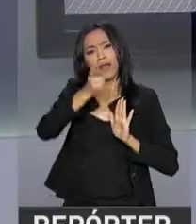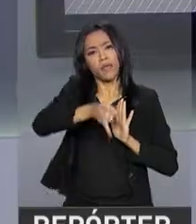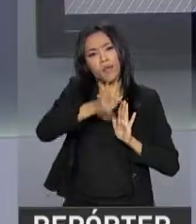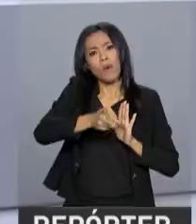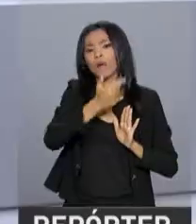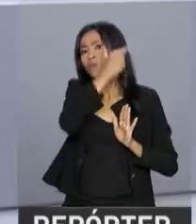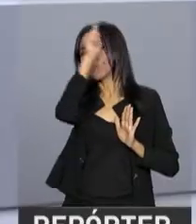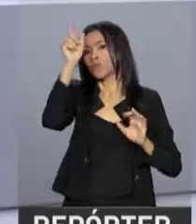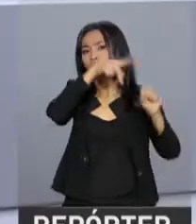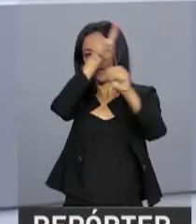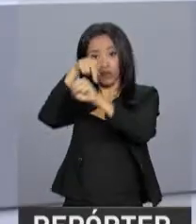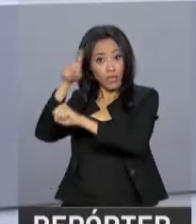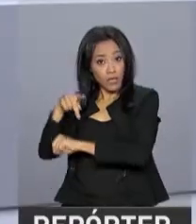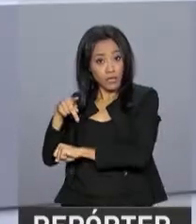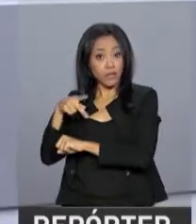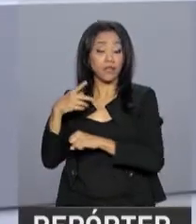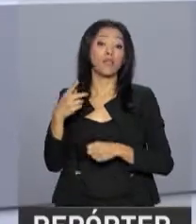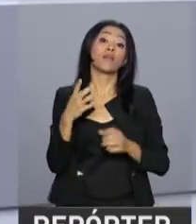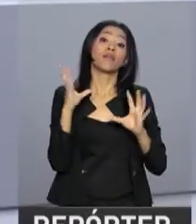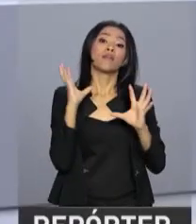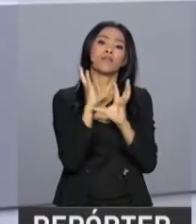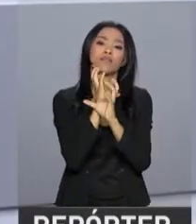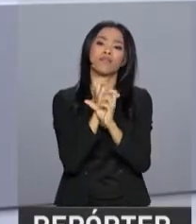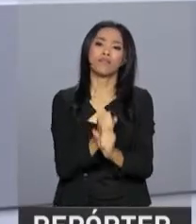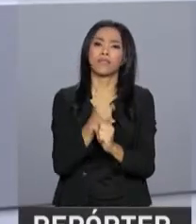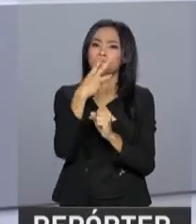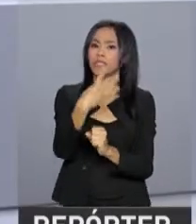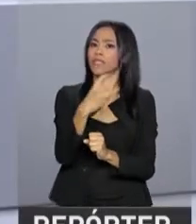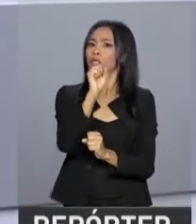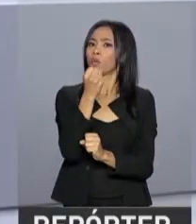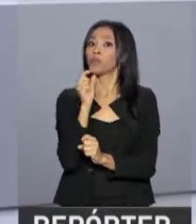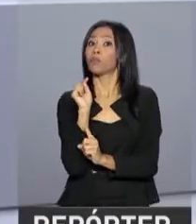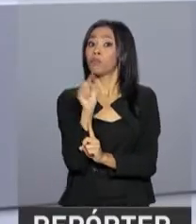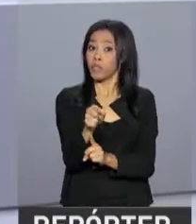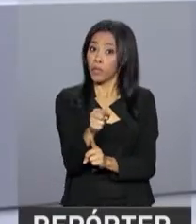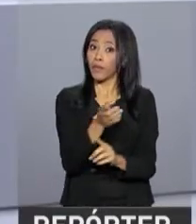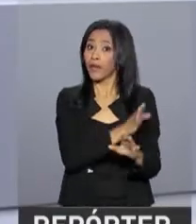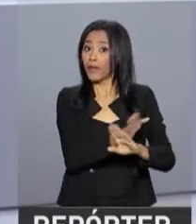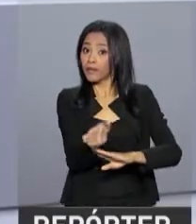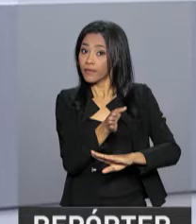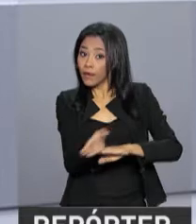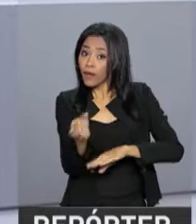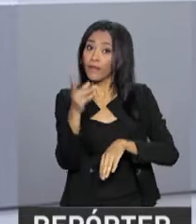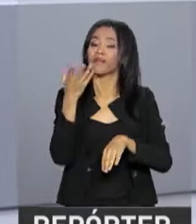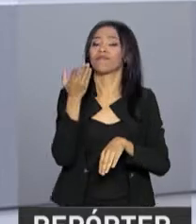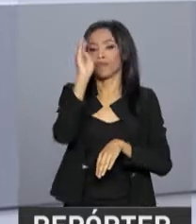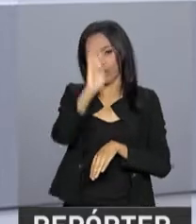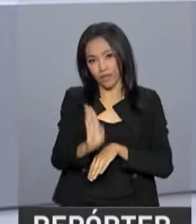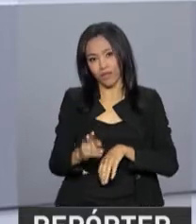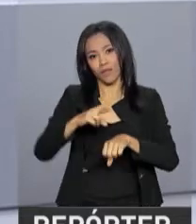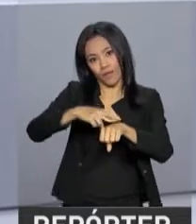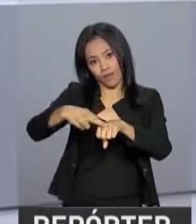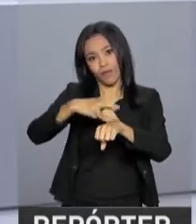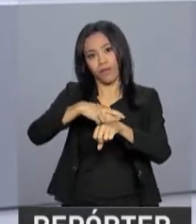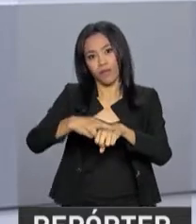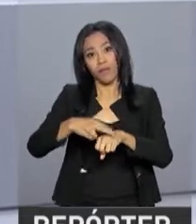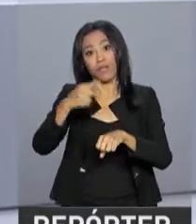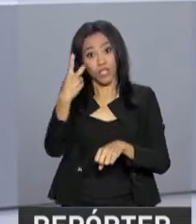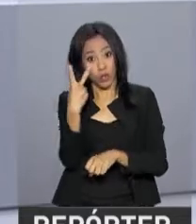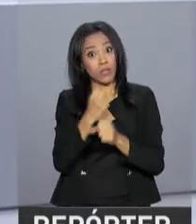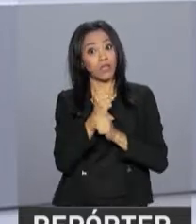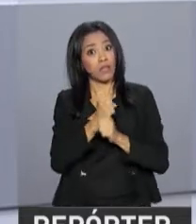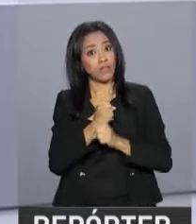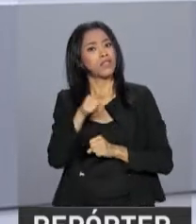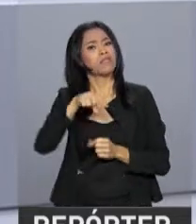países. Calcula-se que 38 mil venezuelanos entraram pela fronteira com Roraima nos últimos 2 anos, o que corresponde